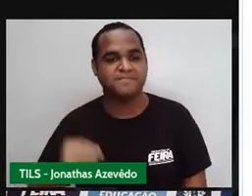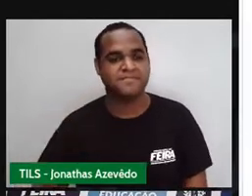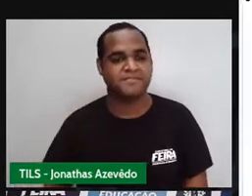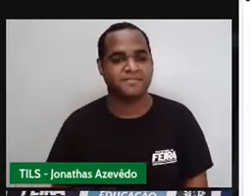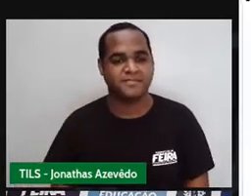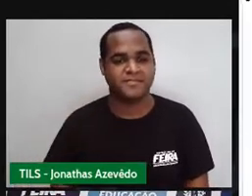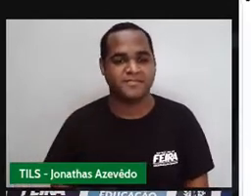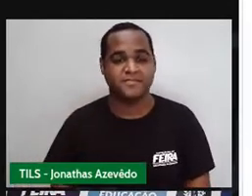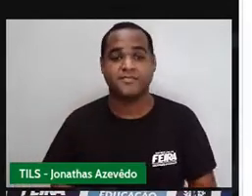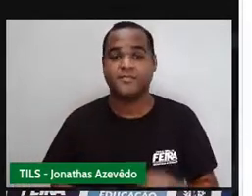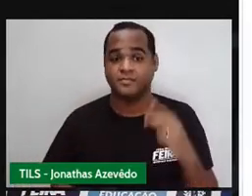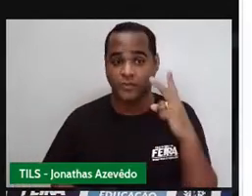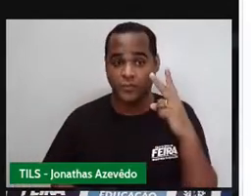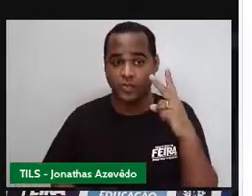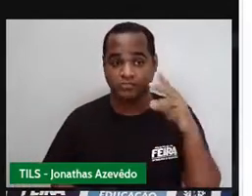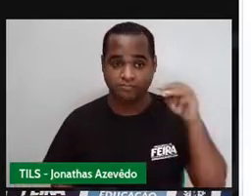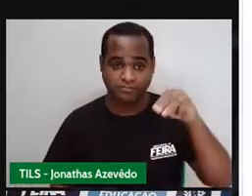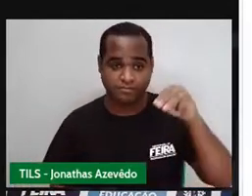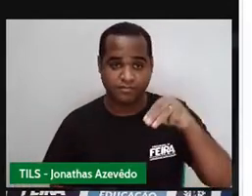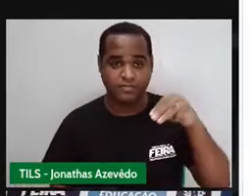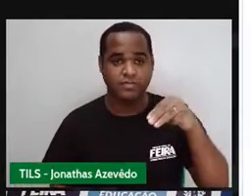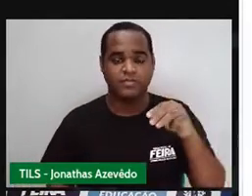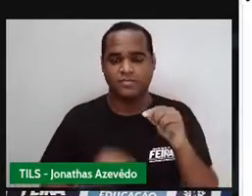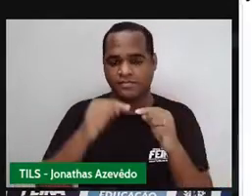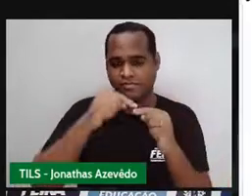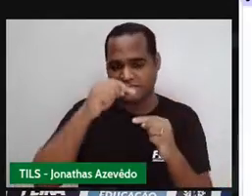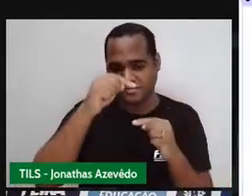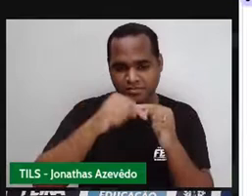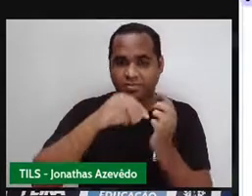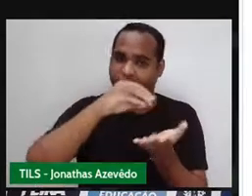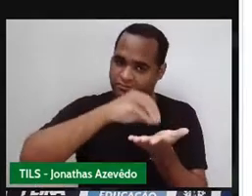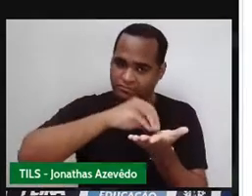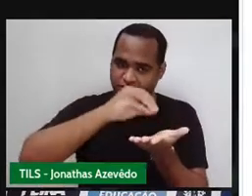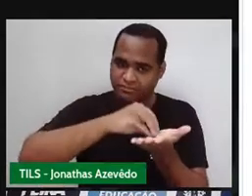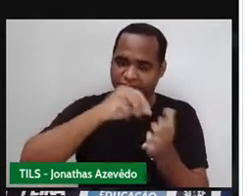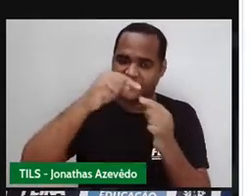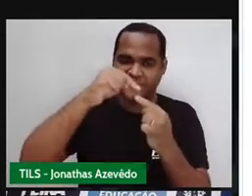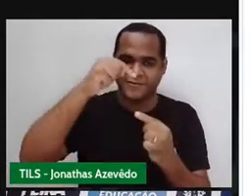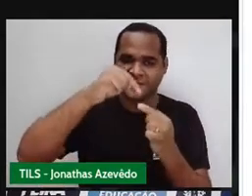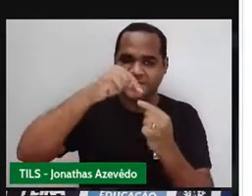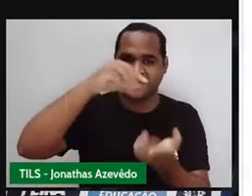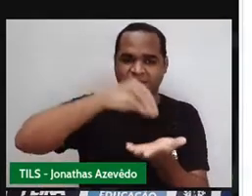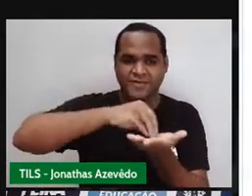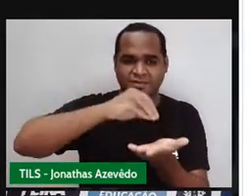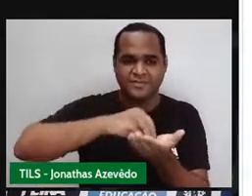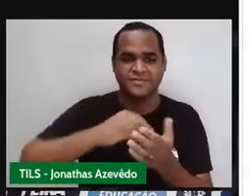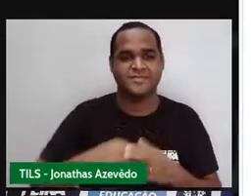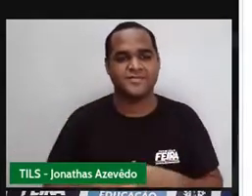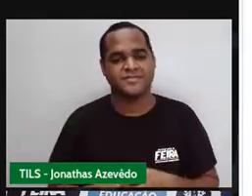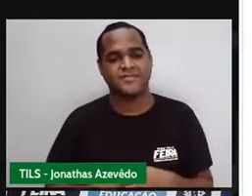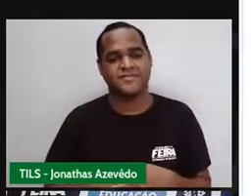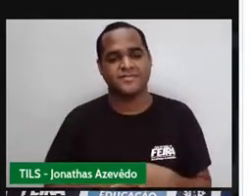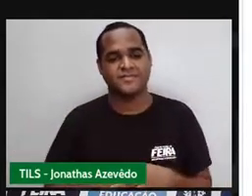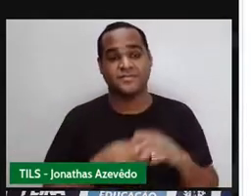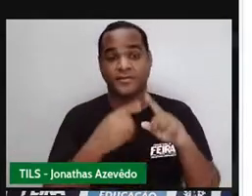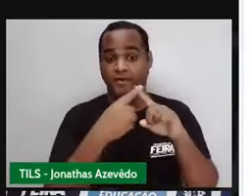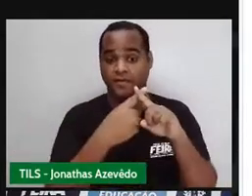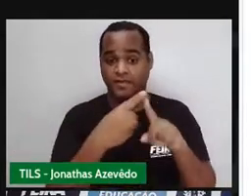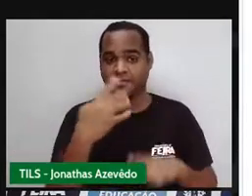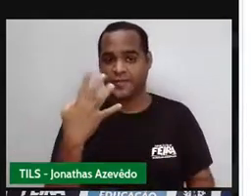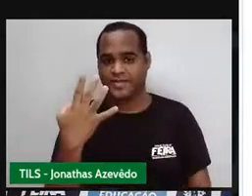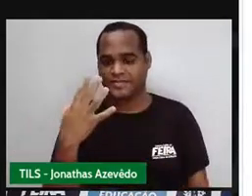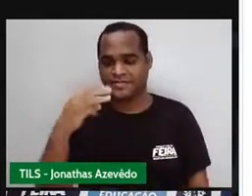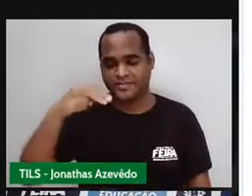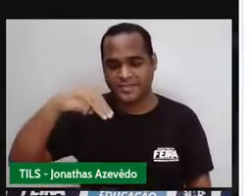2 metros né esse pedacinho aqui vai ser dois metros e às vezes